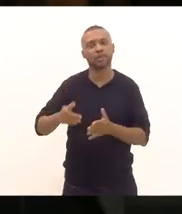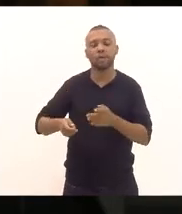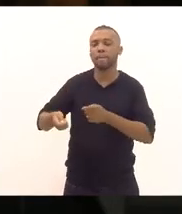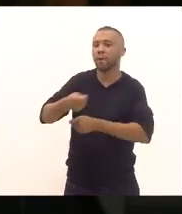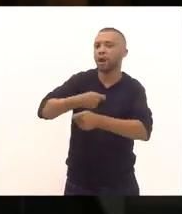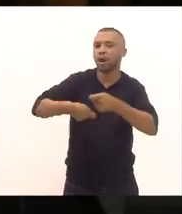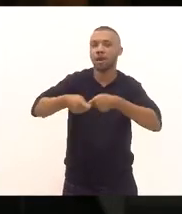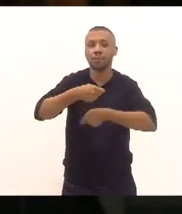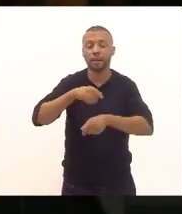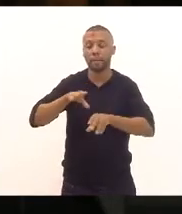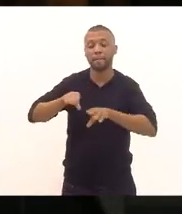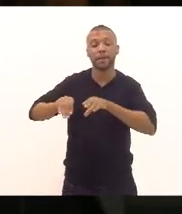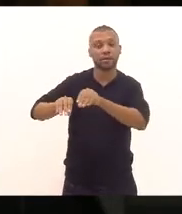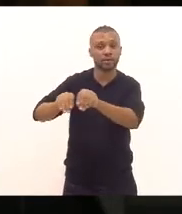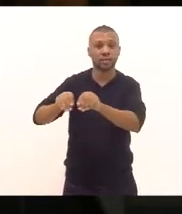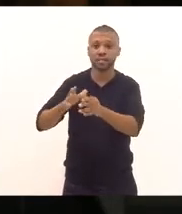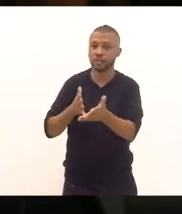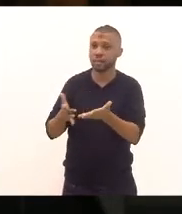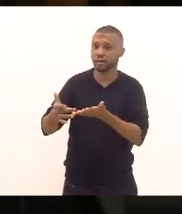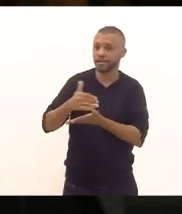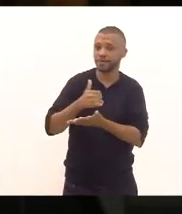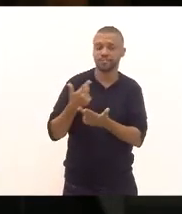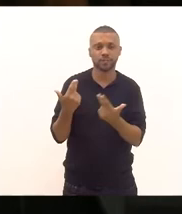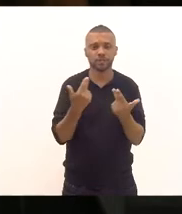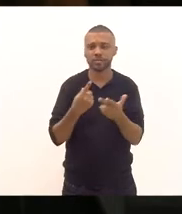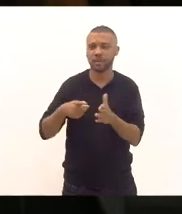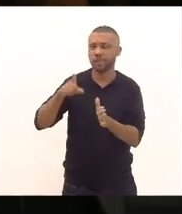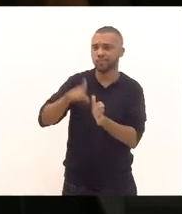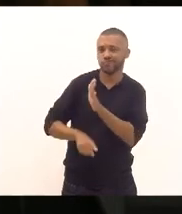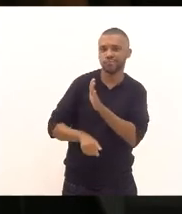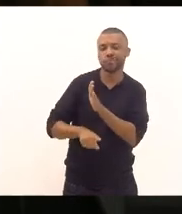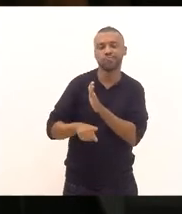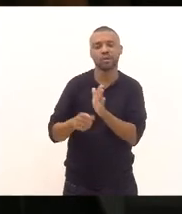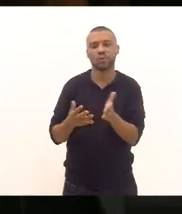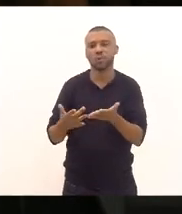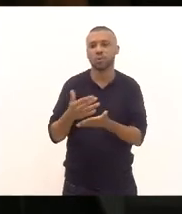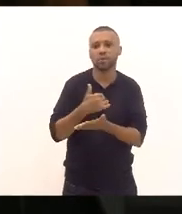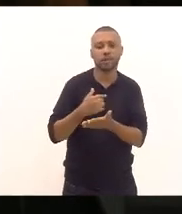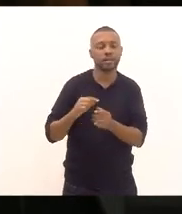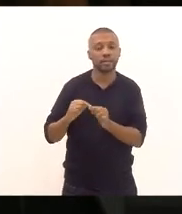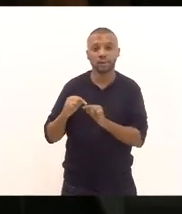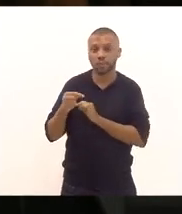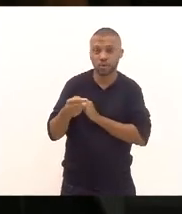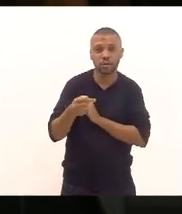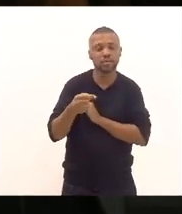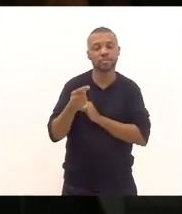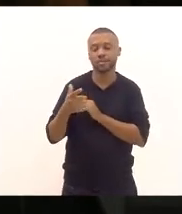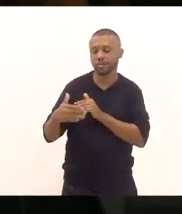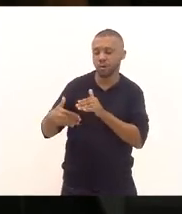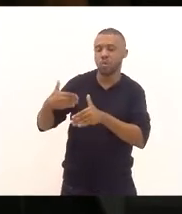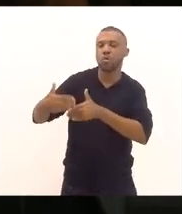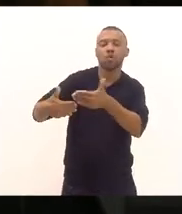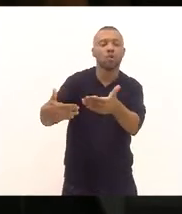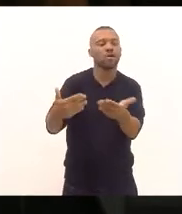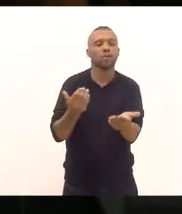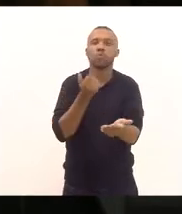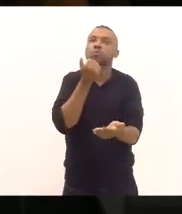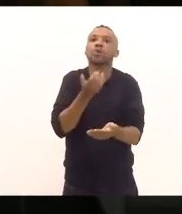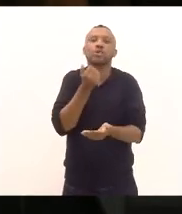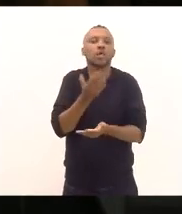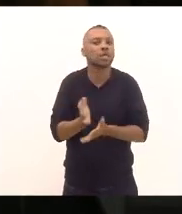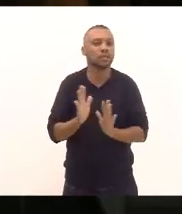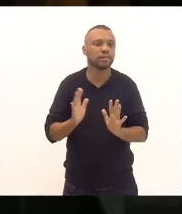você mexer na receita é como você subir traz e receita depois o bonde tá andando